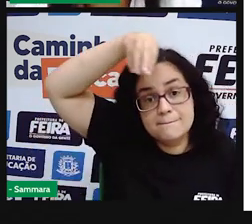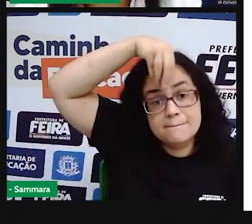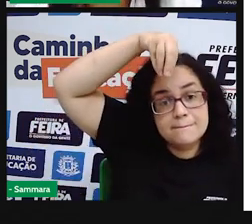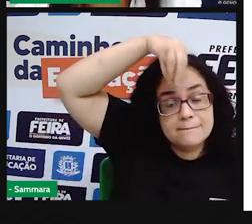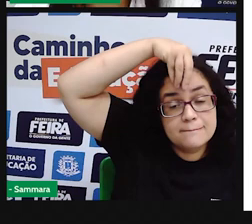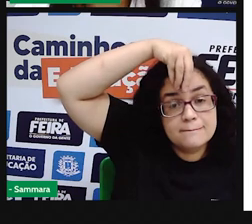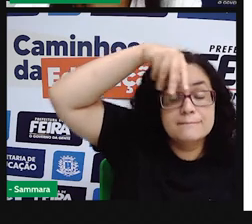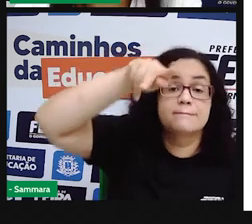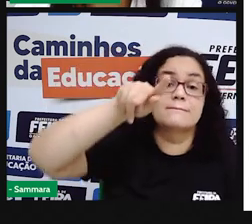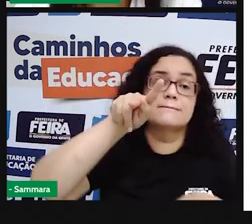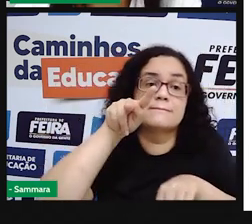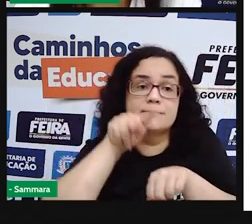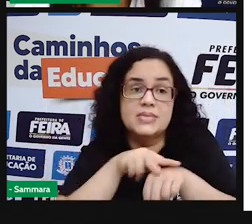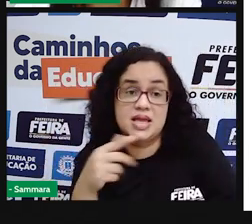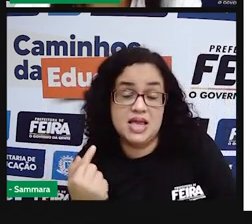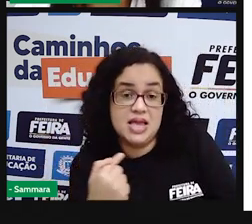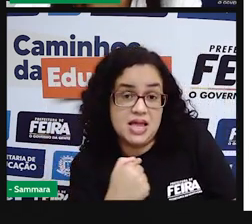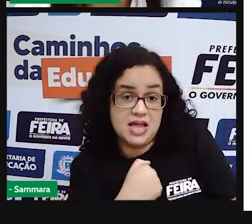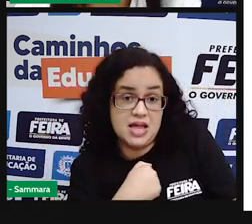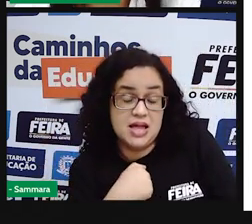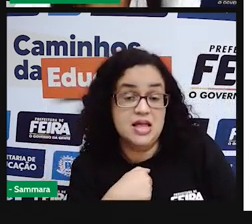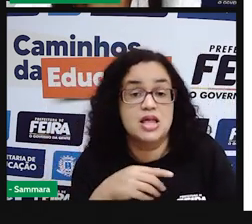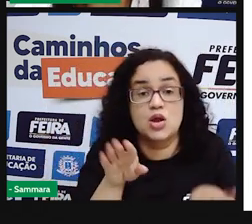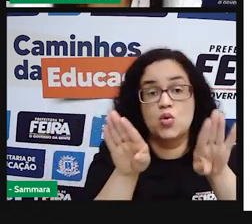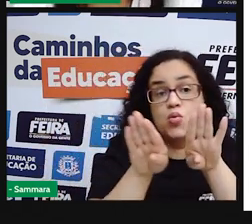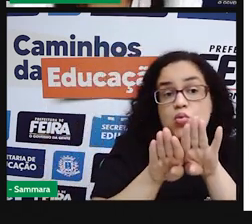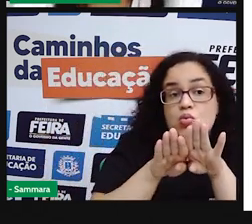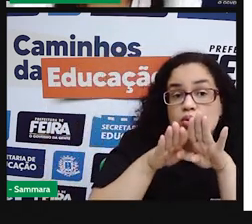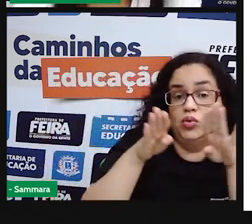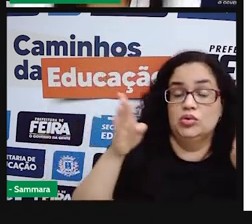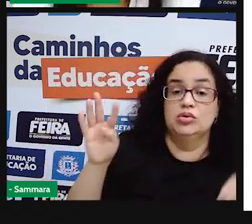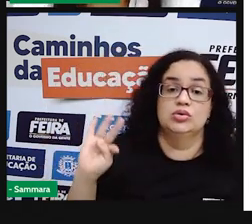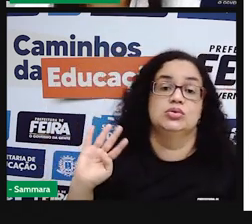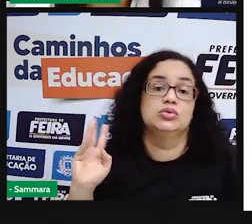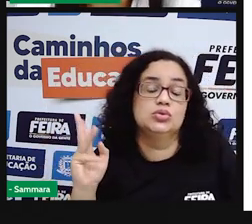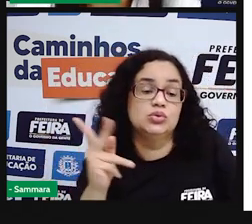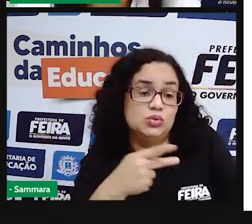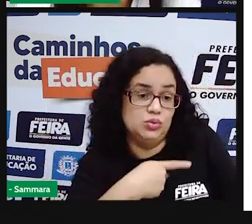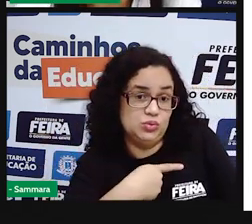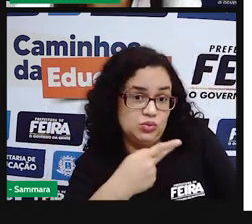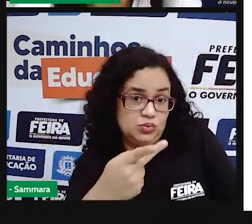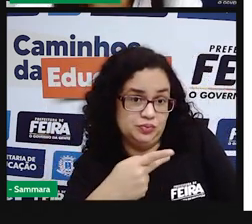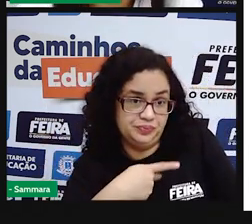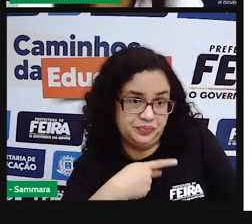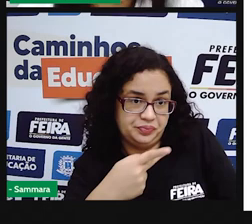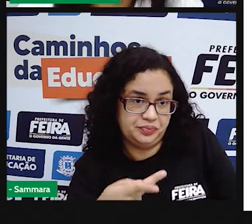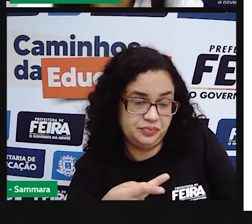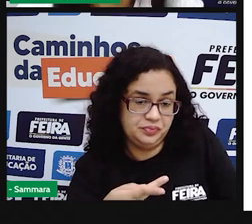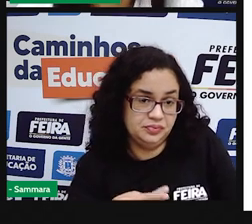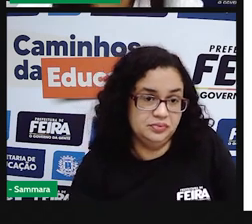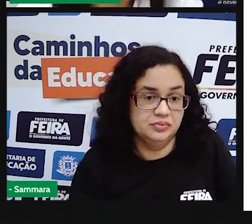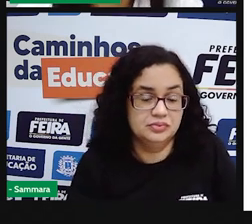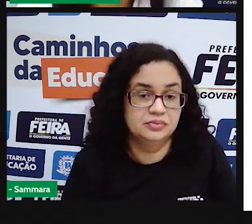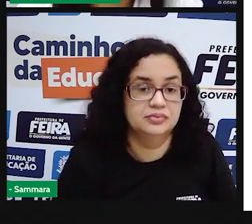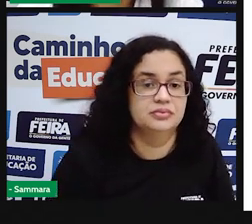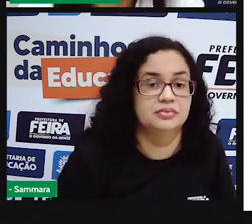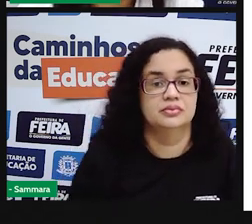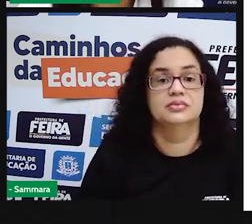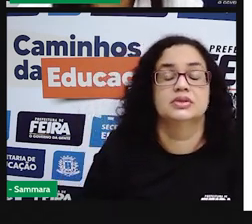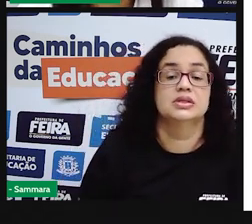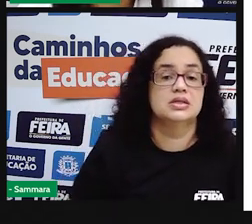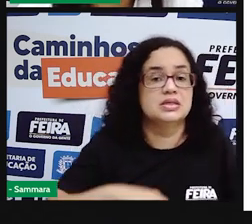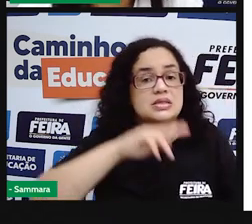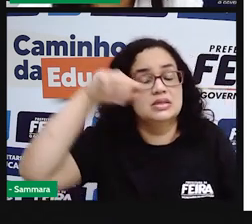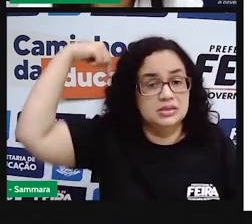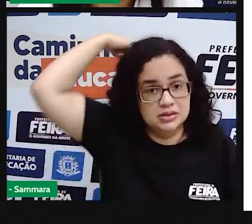Pedro, e eu abro a porta para todos os convidados. É, São Pedro sabe